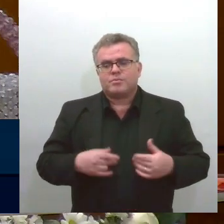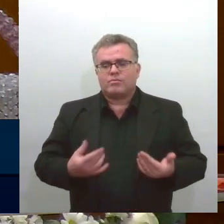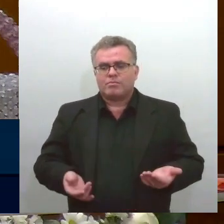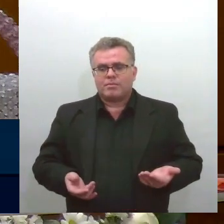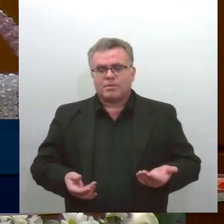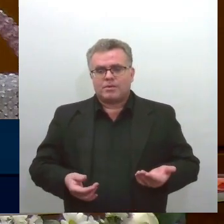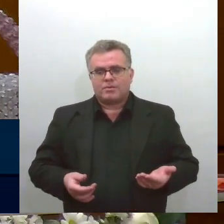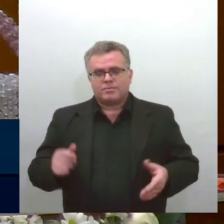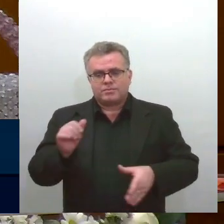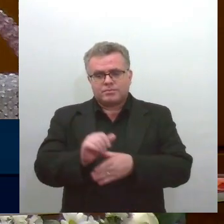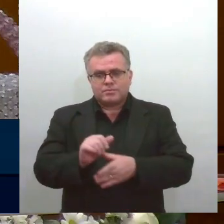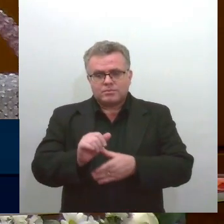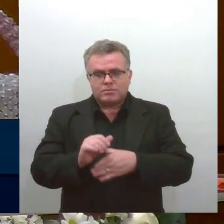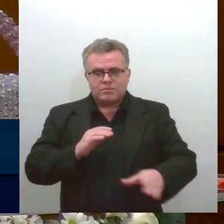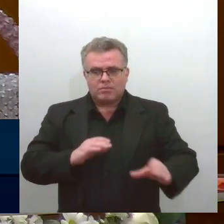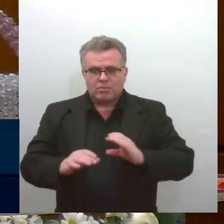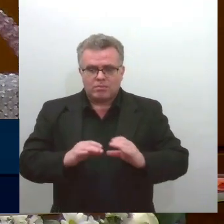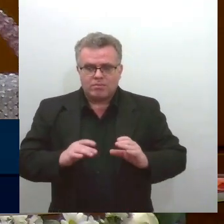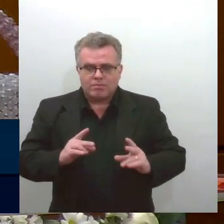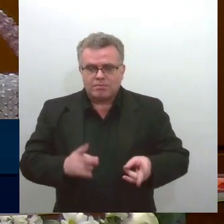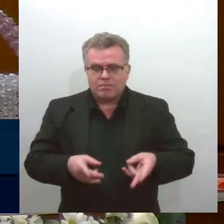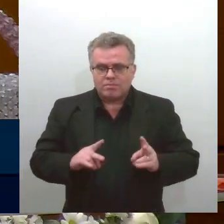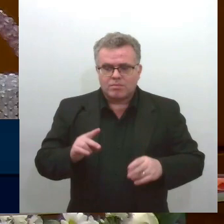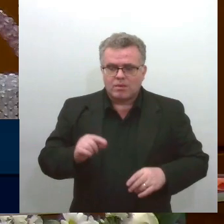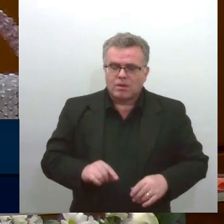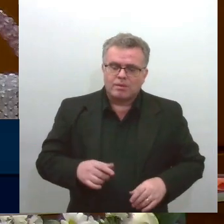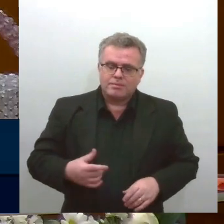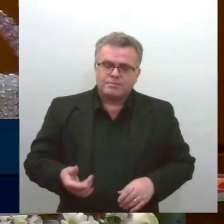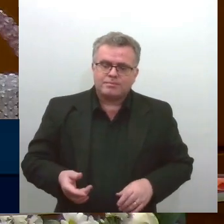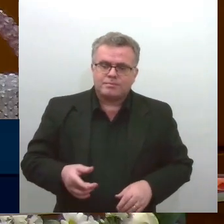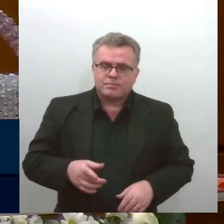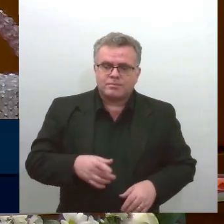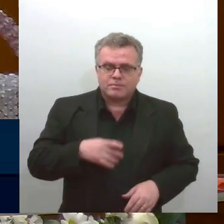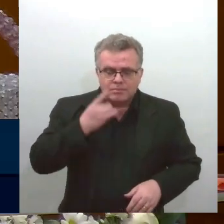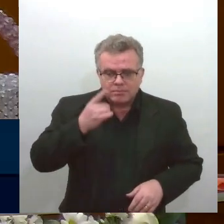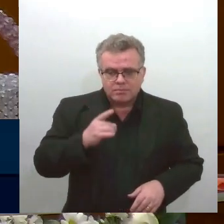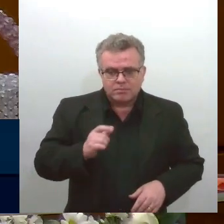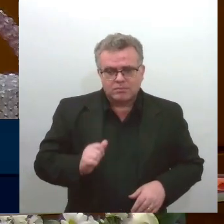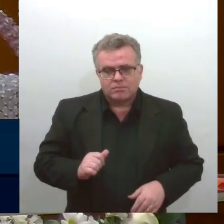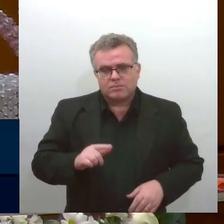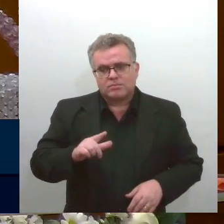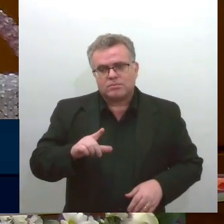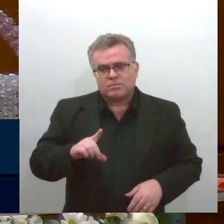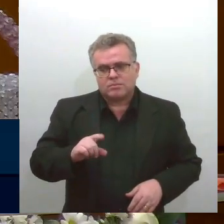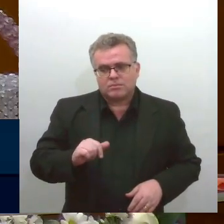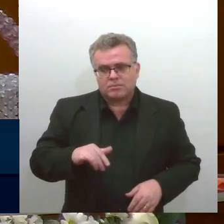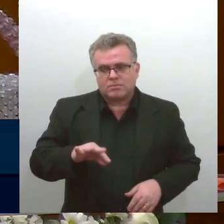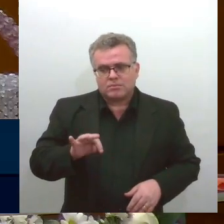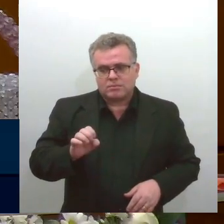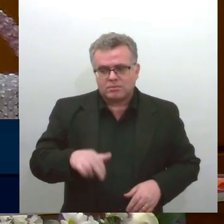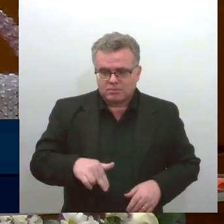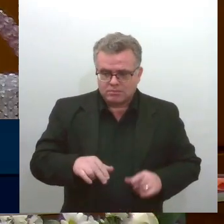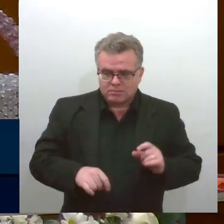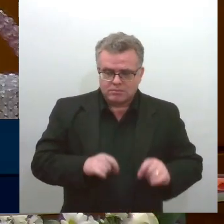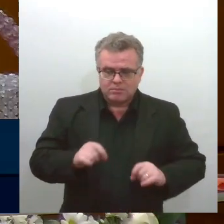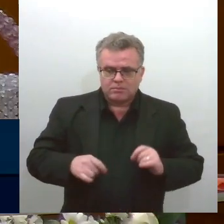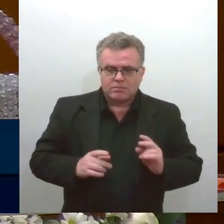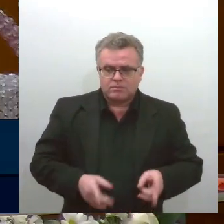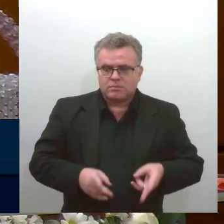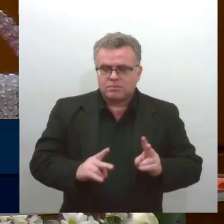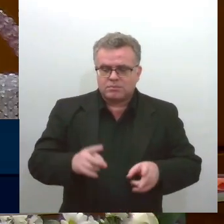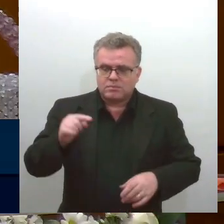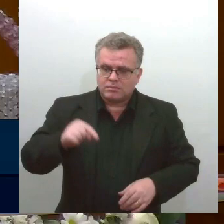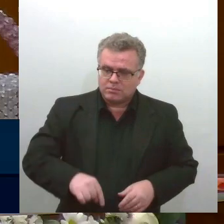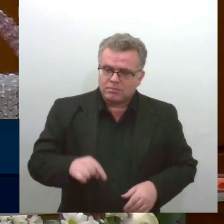deputado Adailton e já trabalhou, né, em algumas secretarias aqui do nosso estado, no município, né,